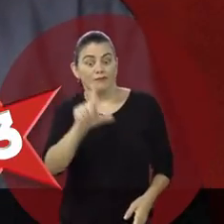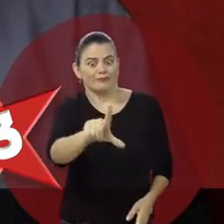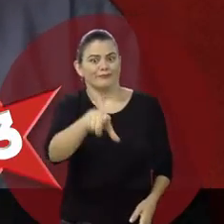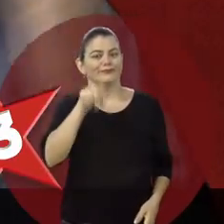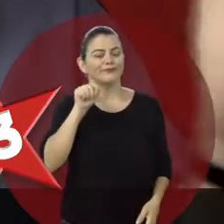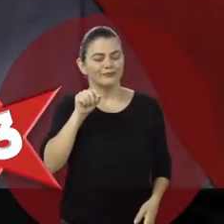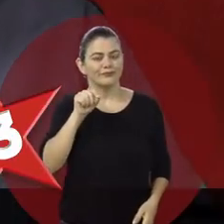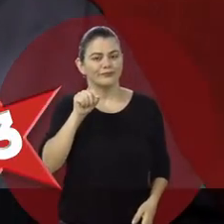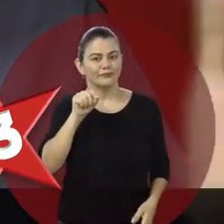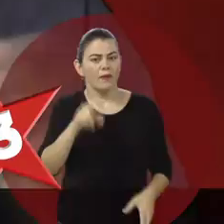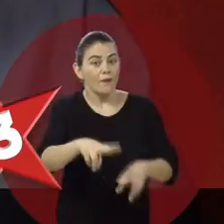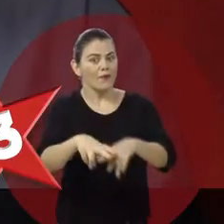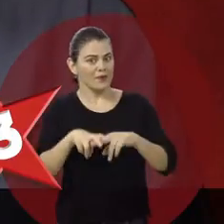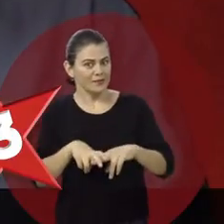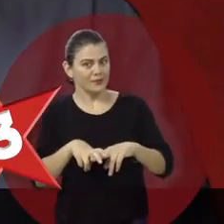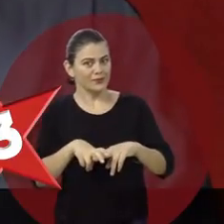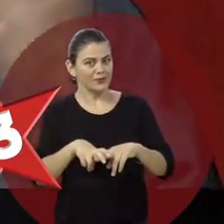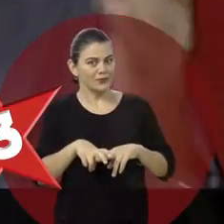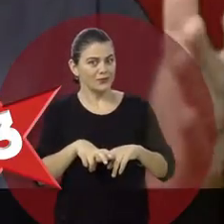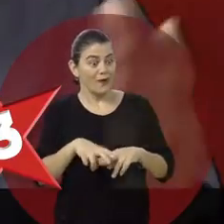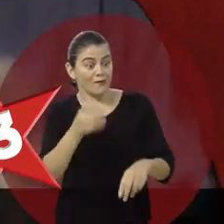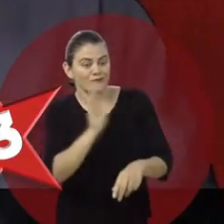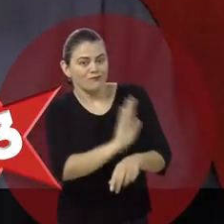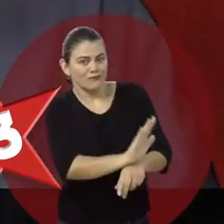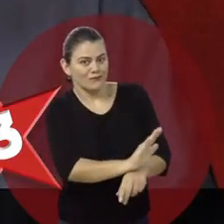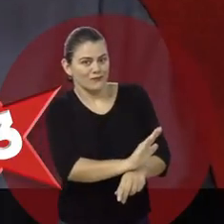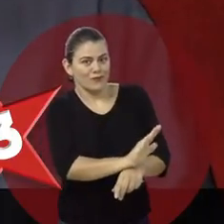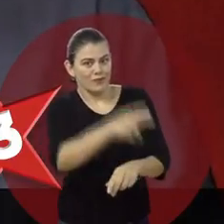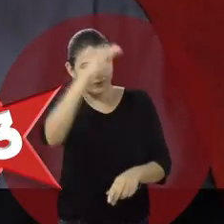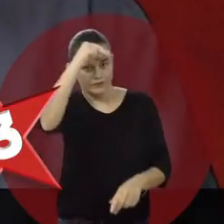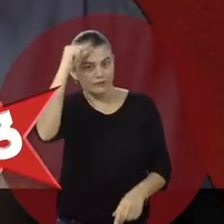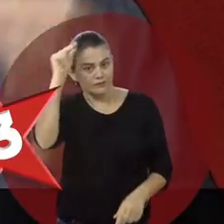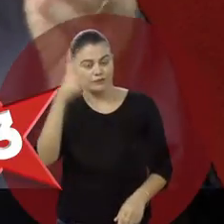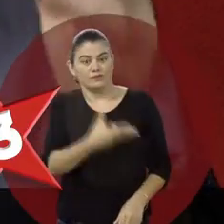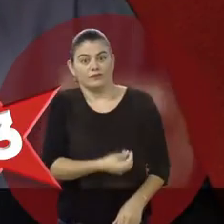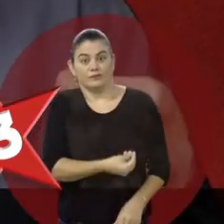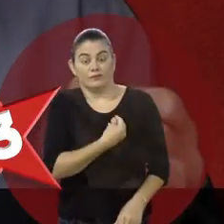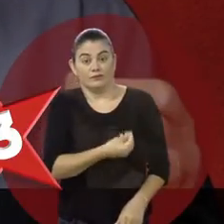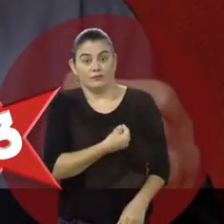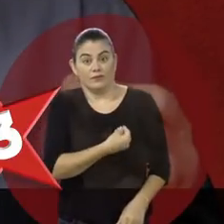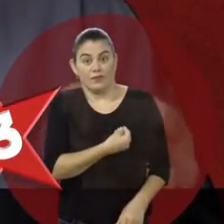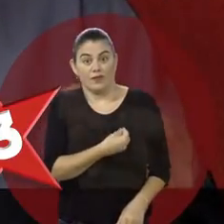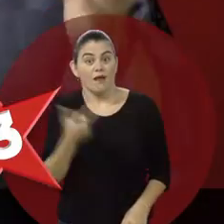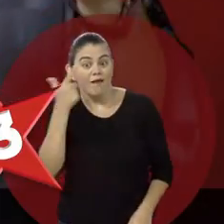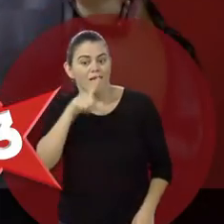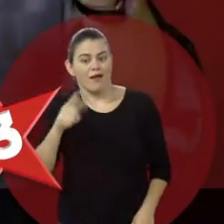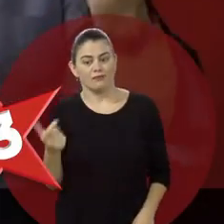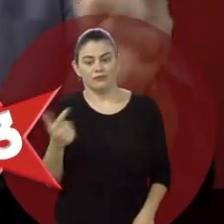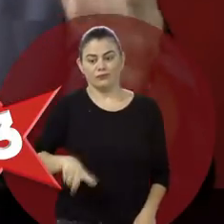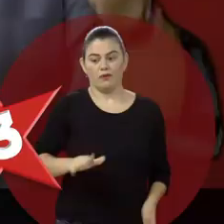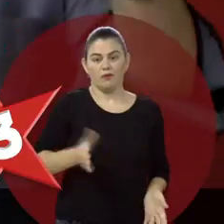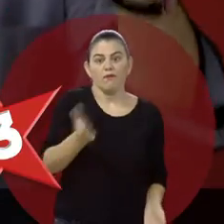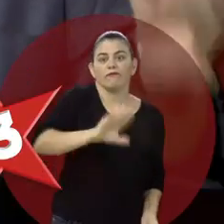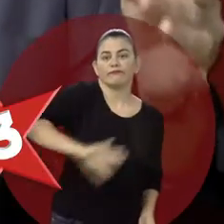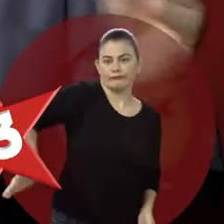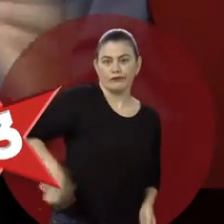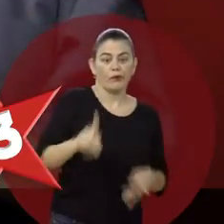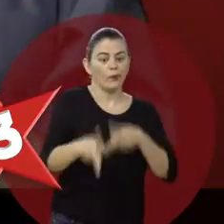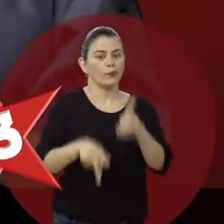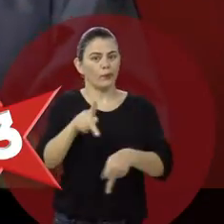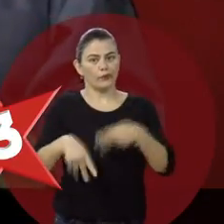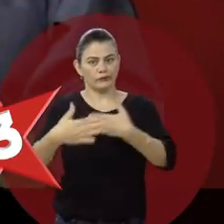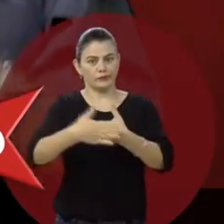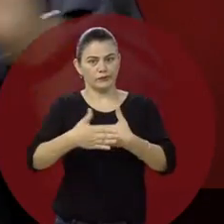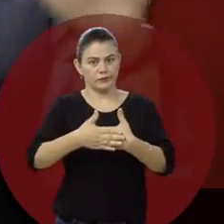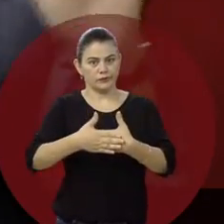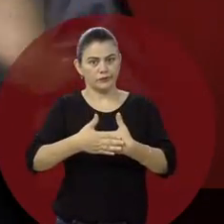o favorito. Esse cenário estranho favorece nitidamente a reeleição e exclui o povo